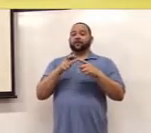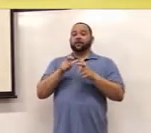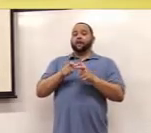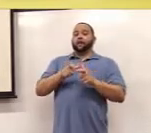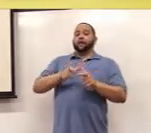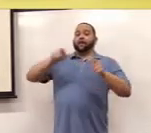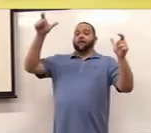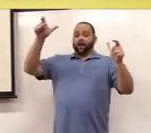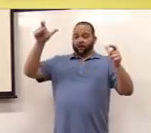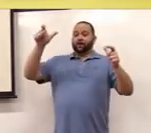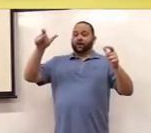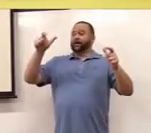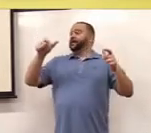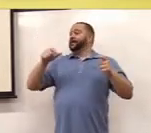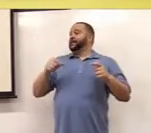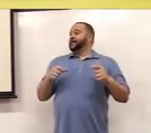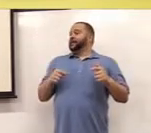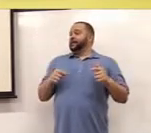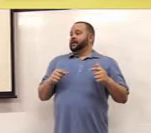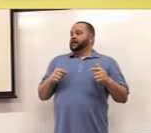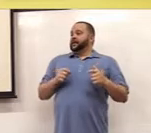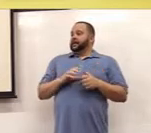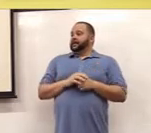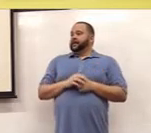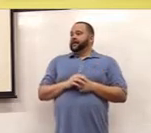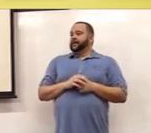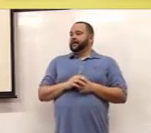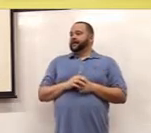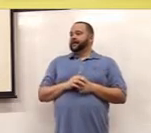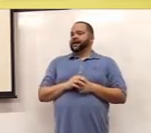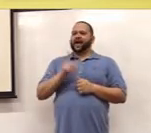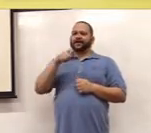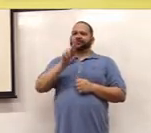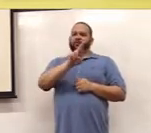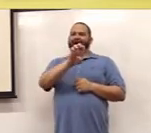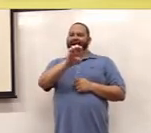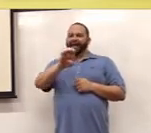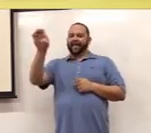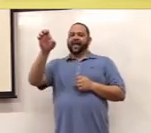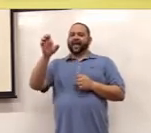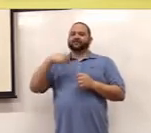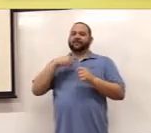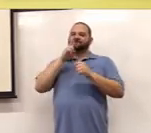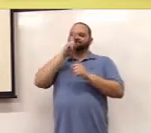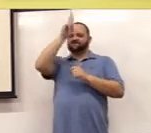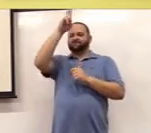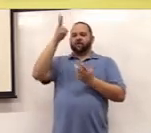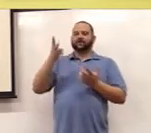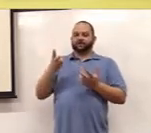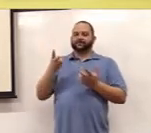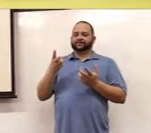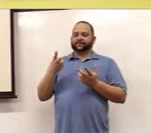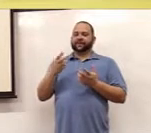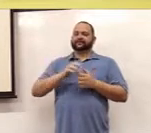é o oposto máximo de ré, que é aonde está a tonalidade, de